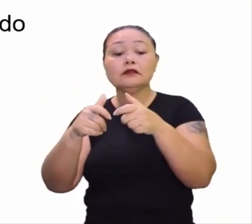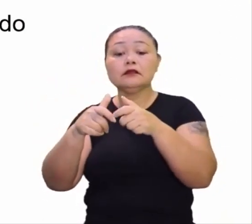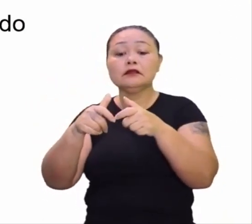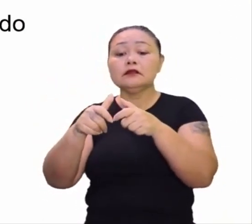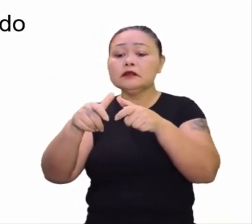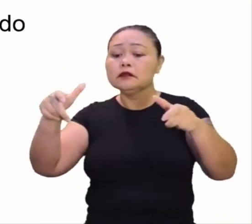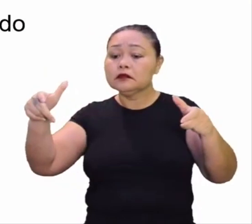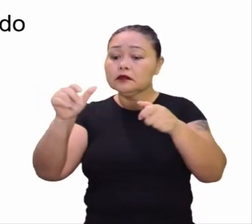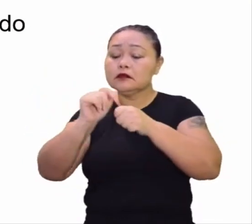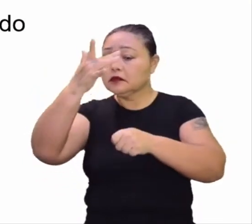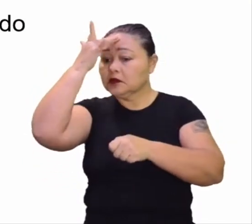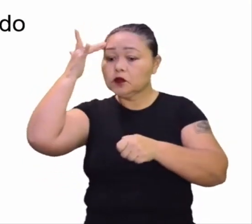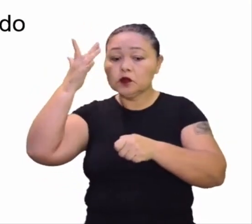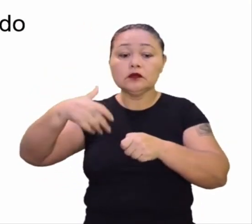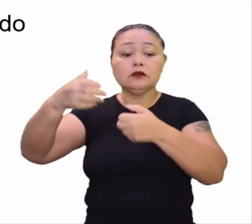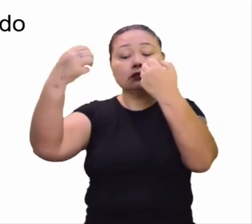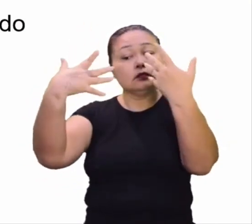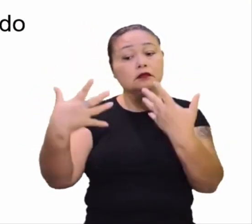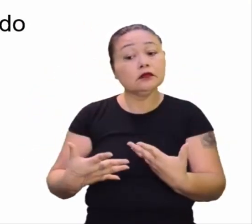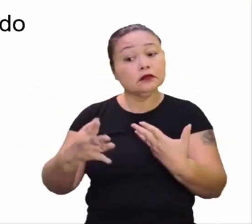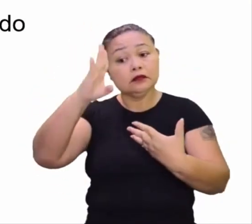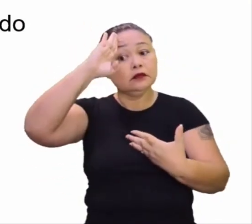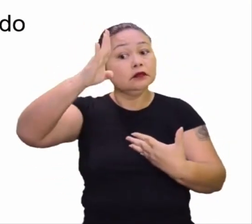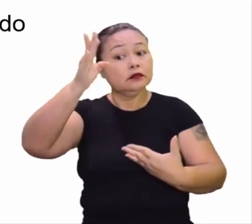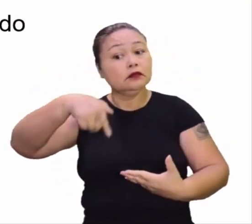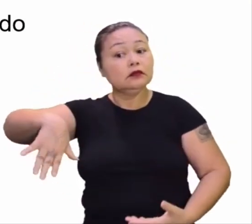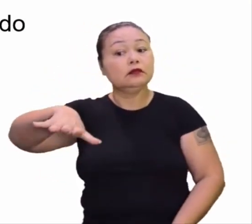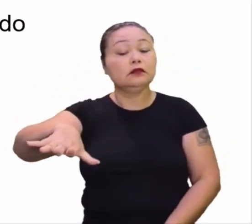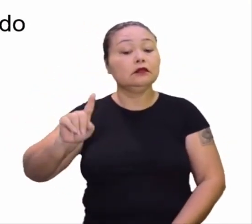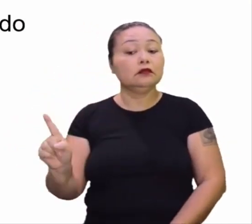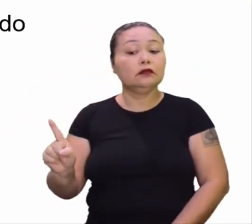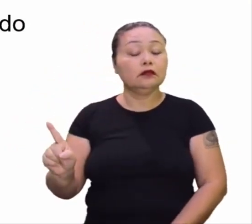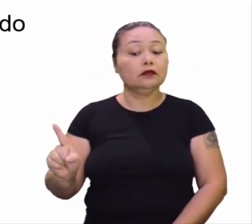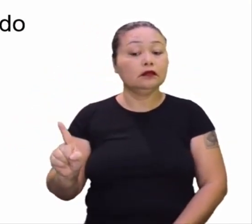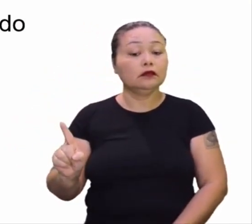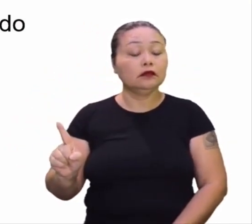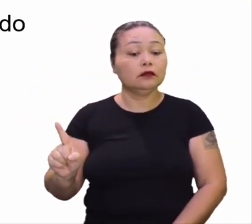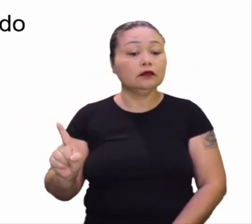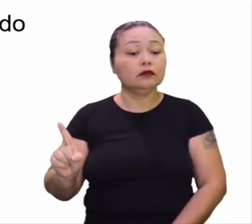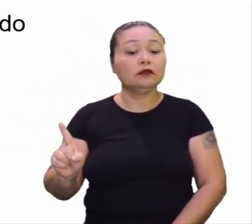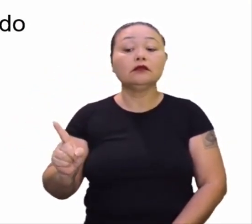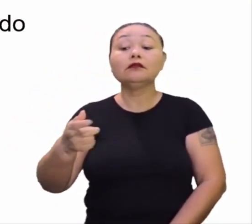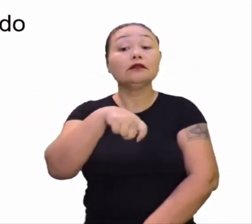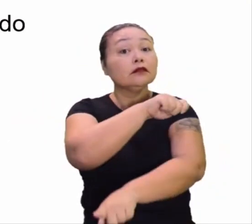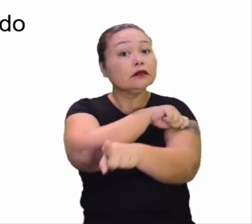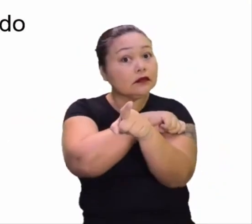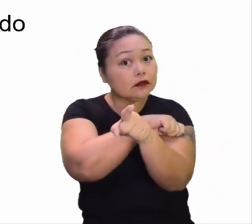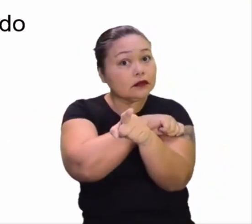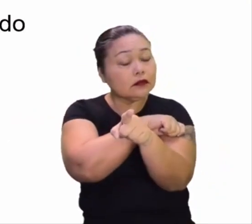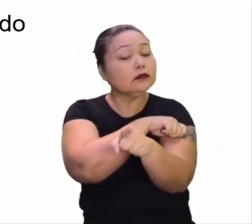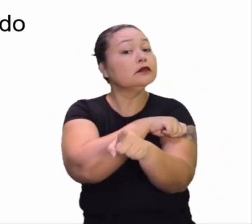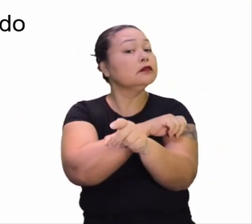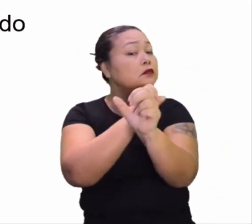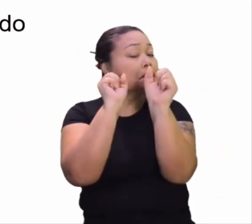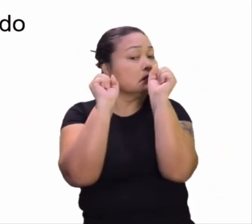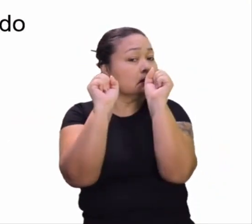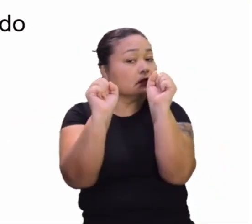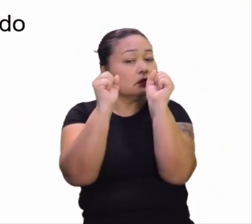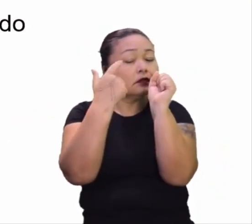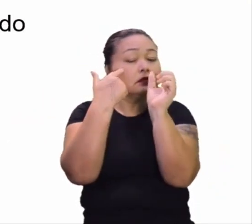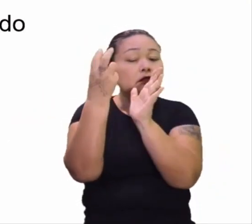crescimento populacional nesse período é explicado principalmente, olha só, o aluno ele pode